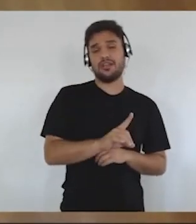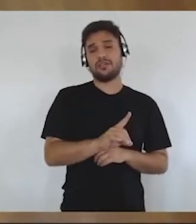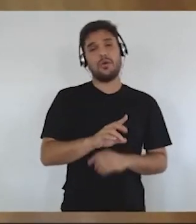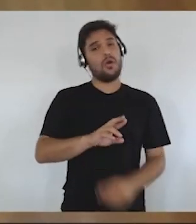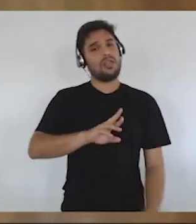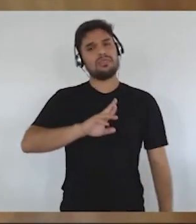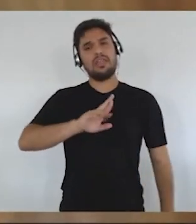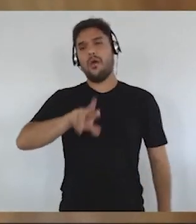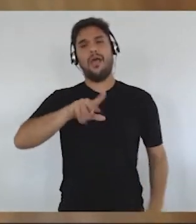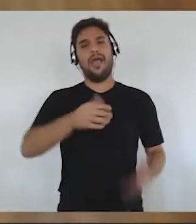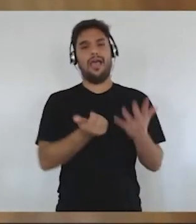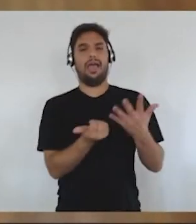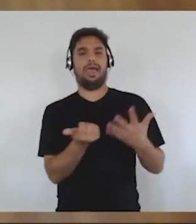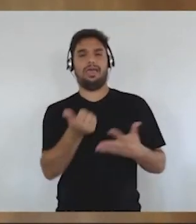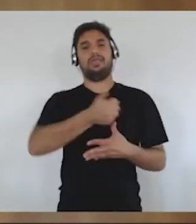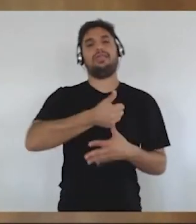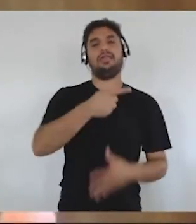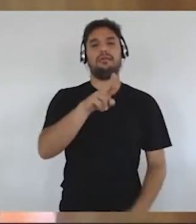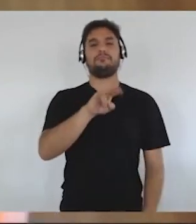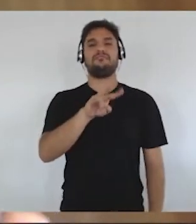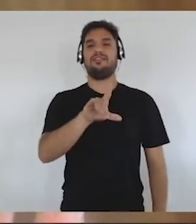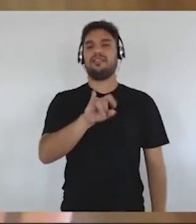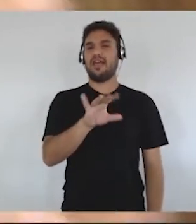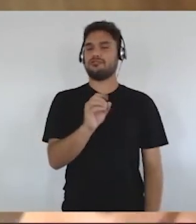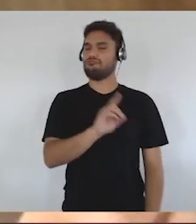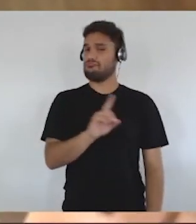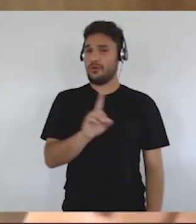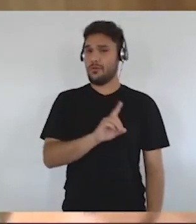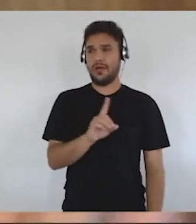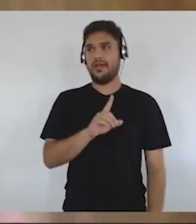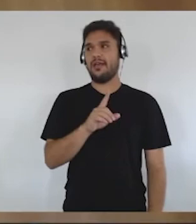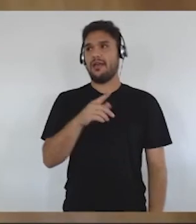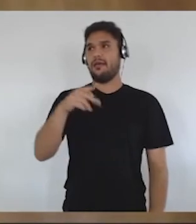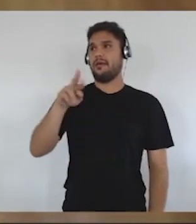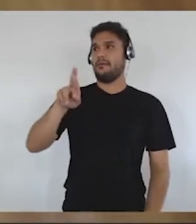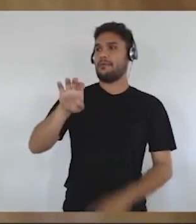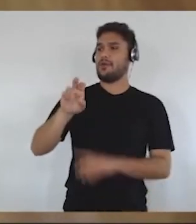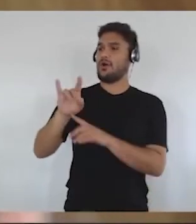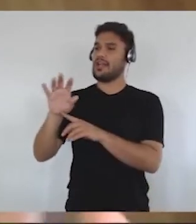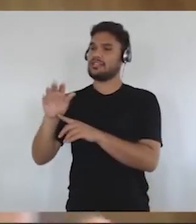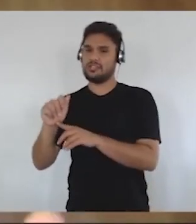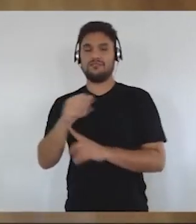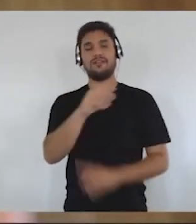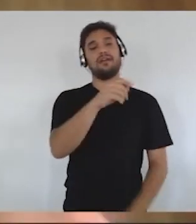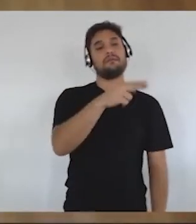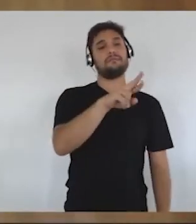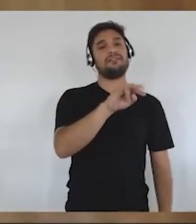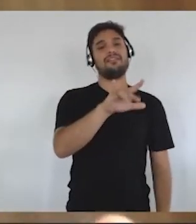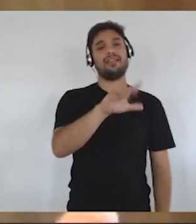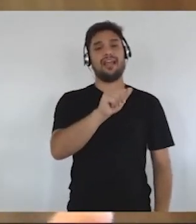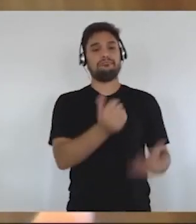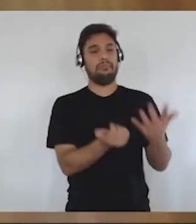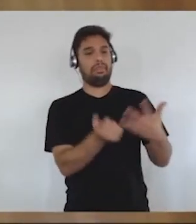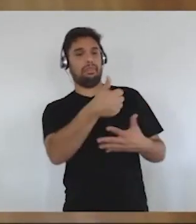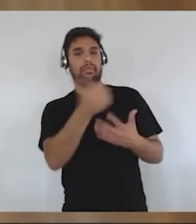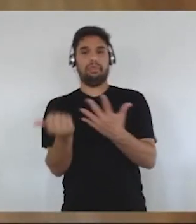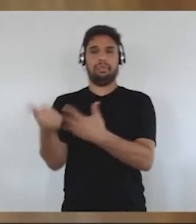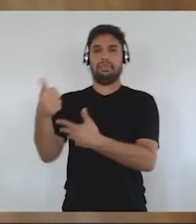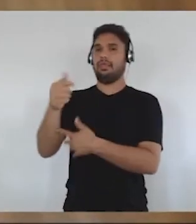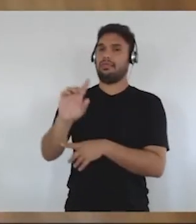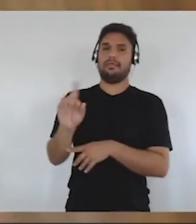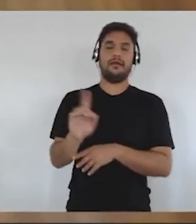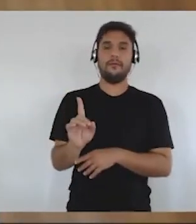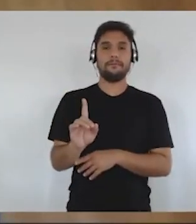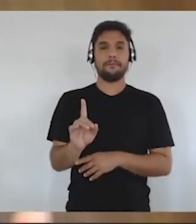são privilégios, embora se possa ter como sinônimo prerrogativas e privilégios, mas neste caso não.